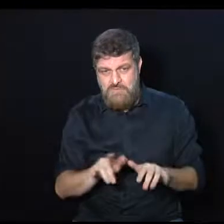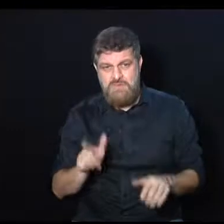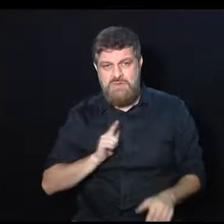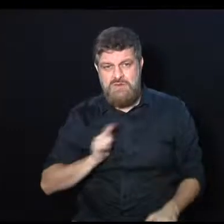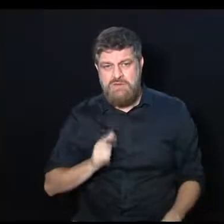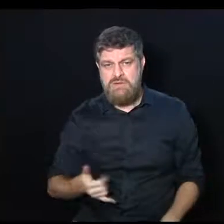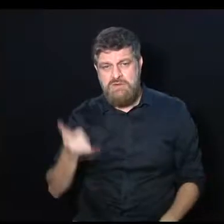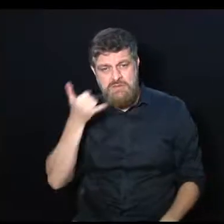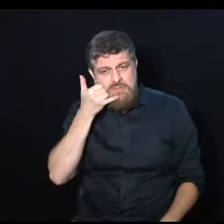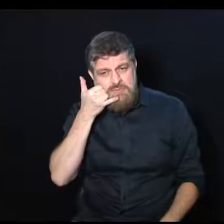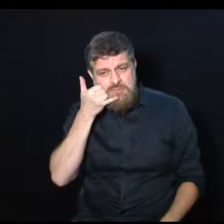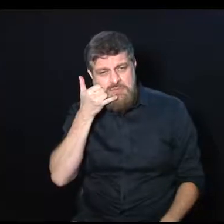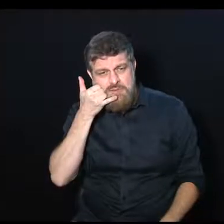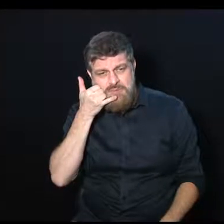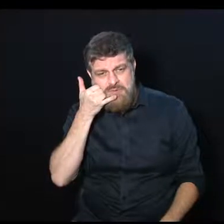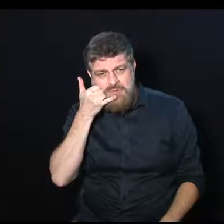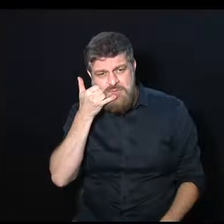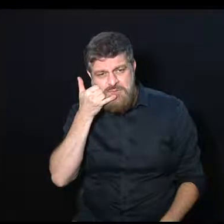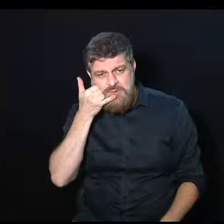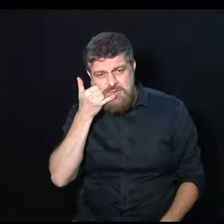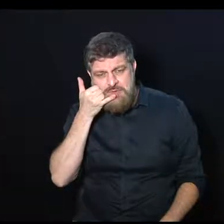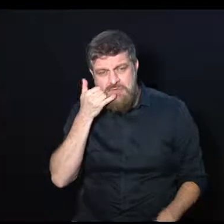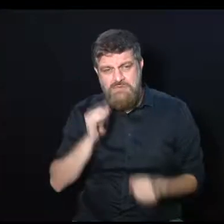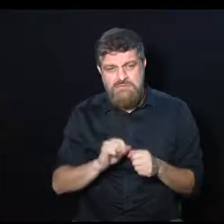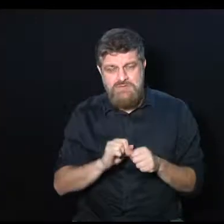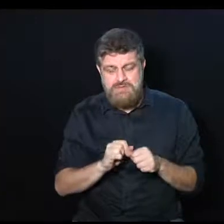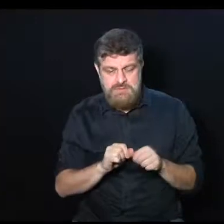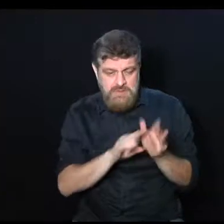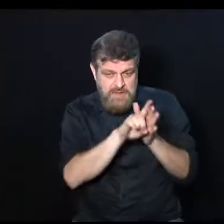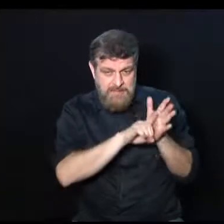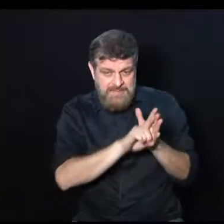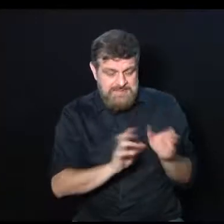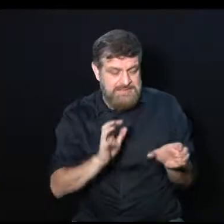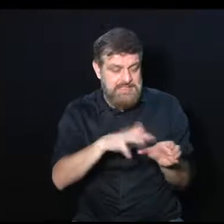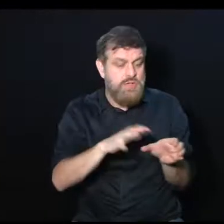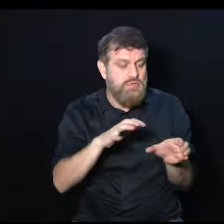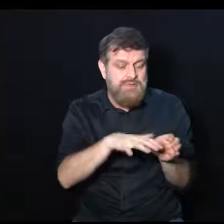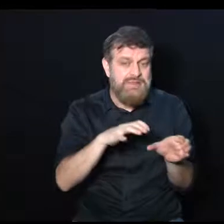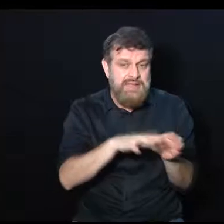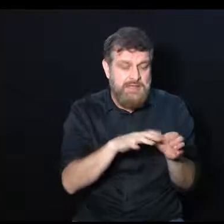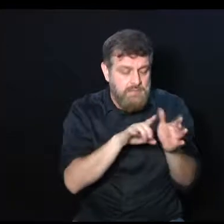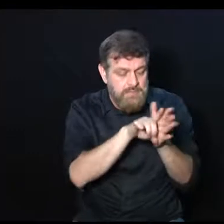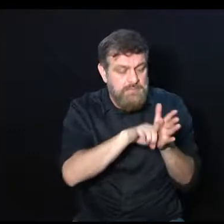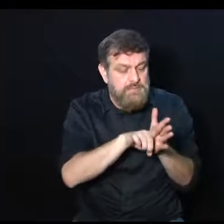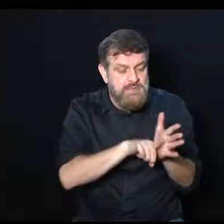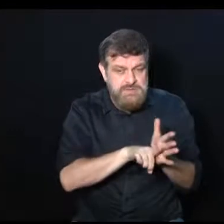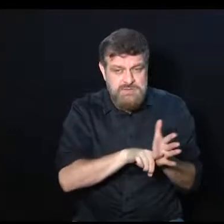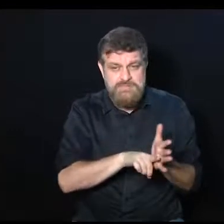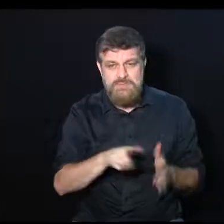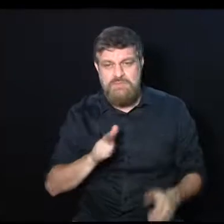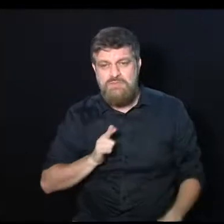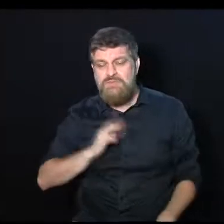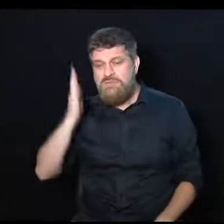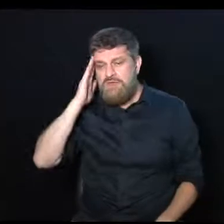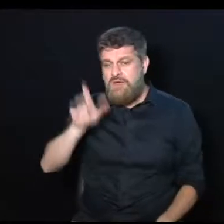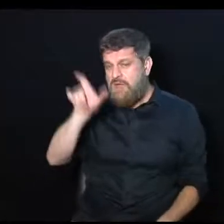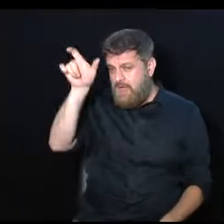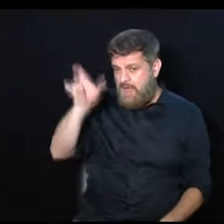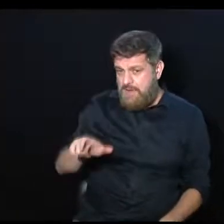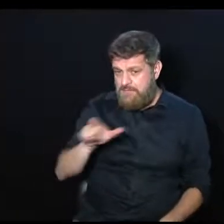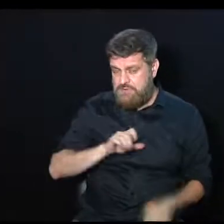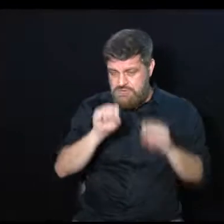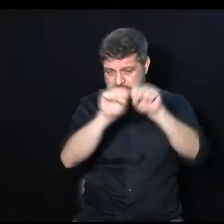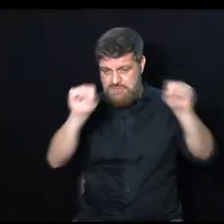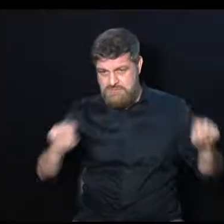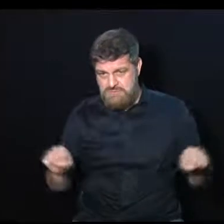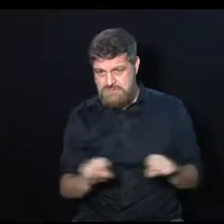recebendo o telefonema, ele está atendendo, ele está consultando a base de dados, ele está entrando com os dados do paciente no nosso sistema